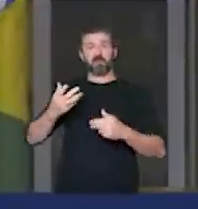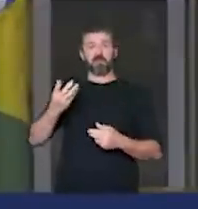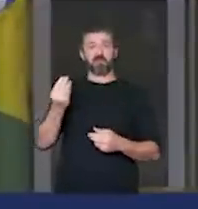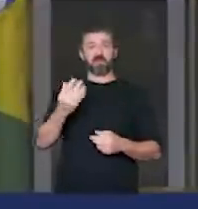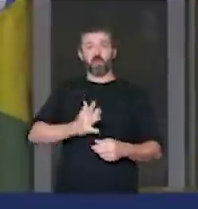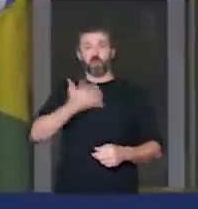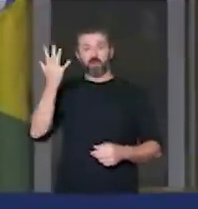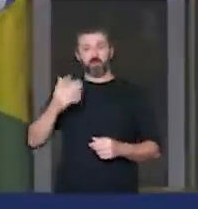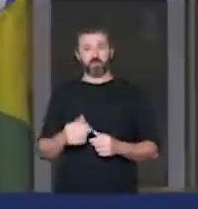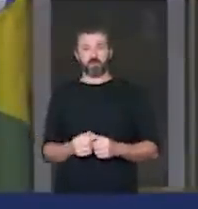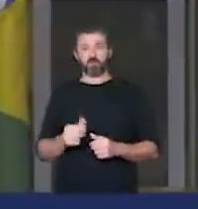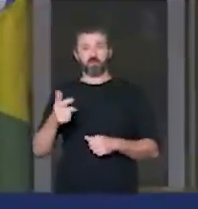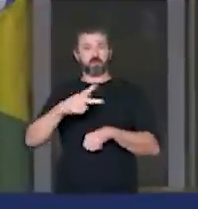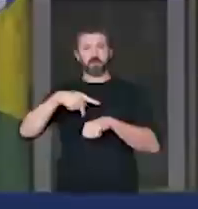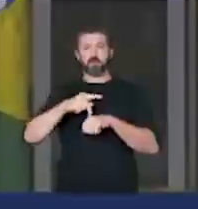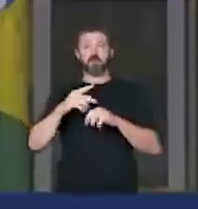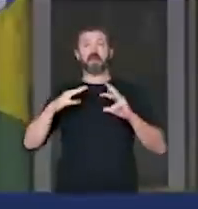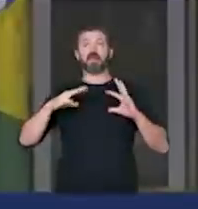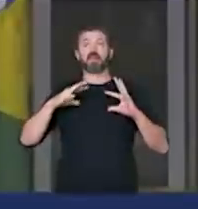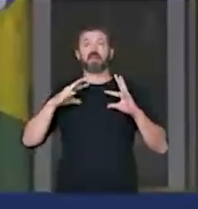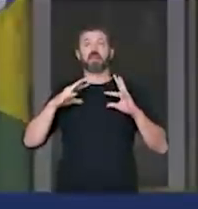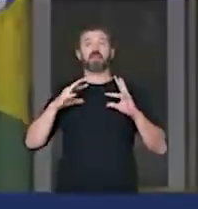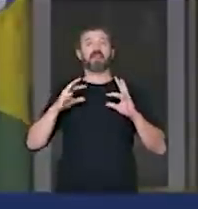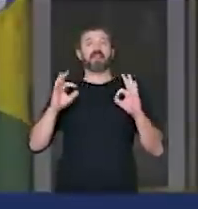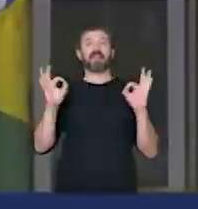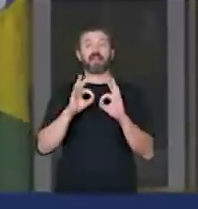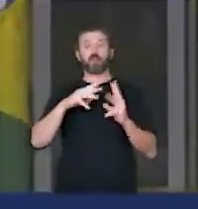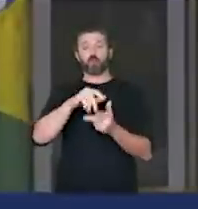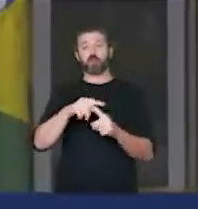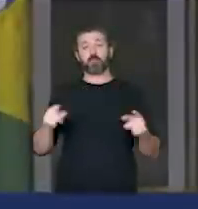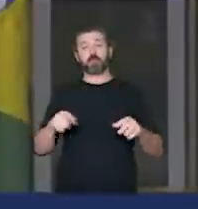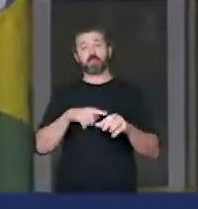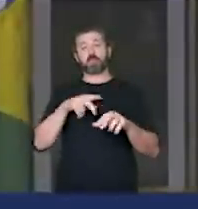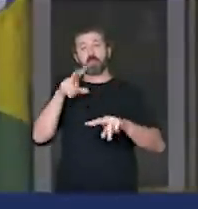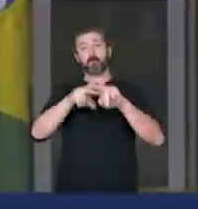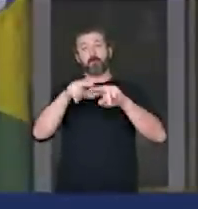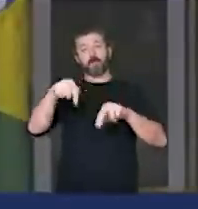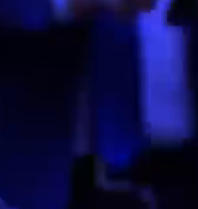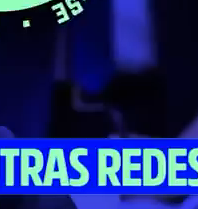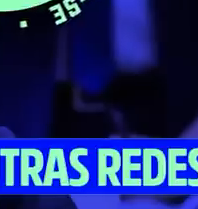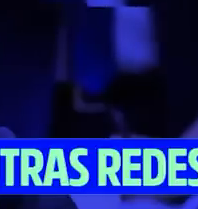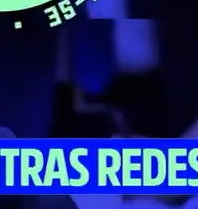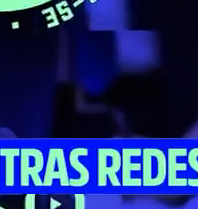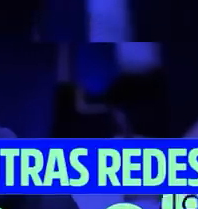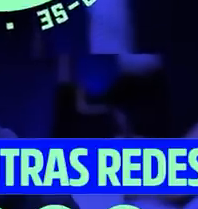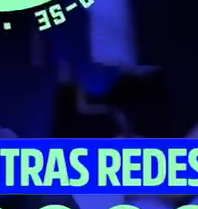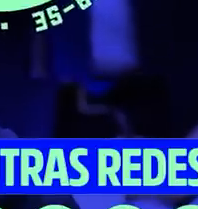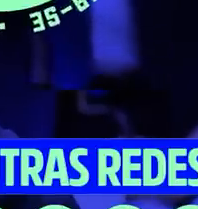retrógrada, não existe em nenhum país do mundo, mas infelizmente a gente está aqui e a gente é refém disso. Obrigado, presidente.